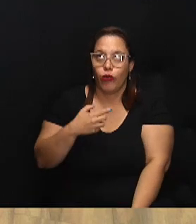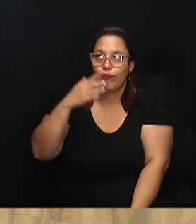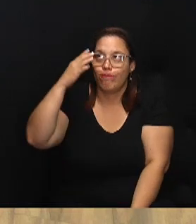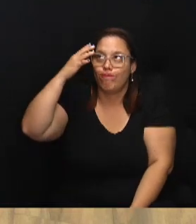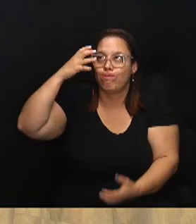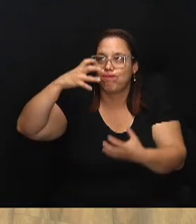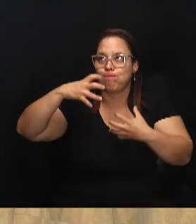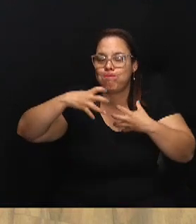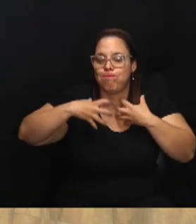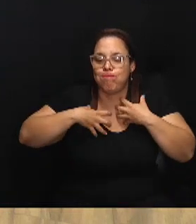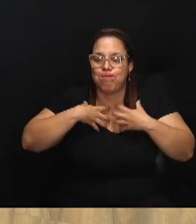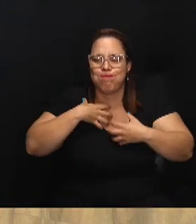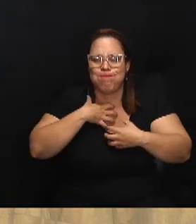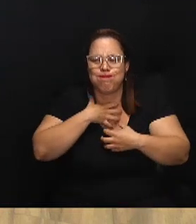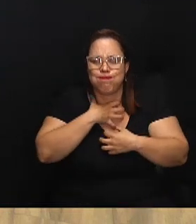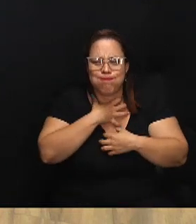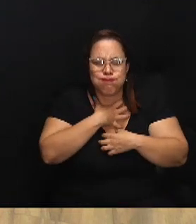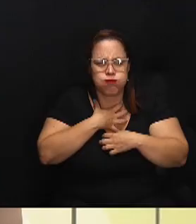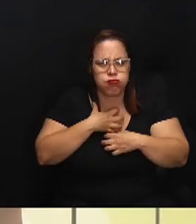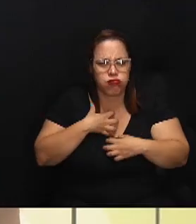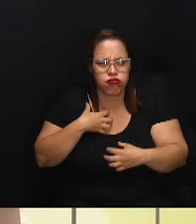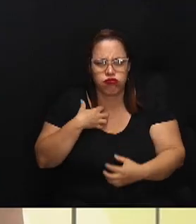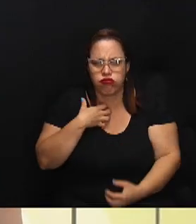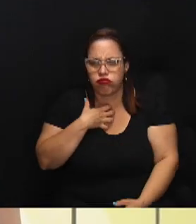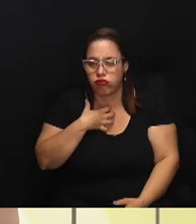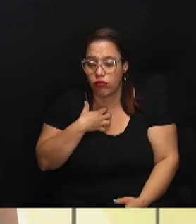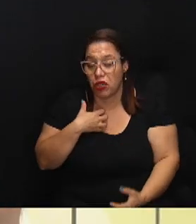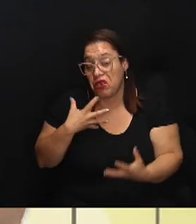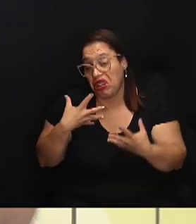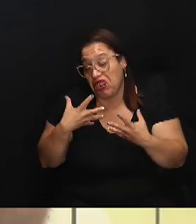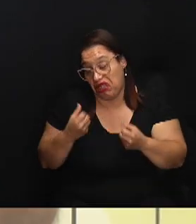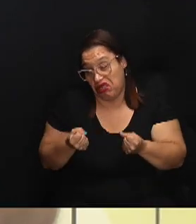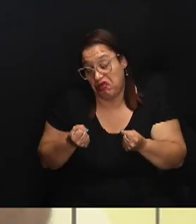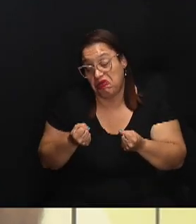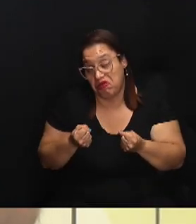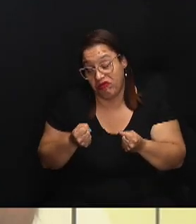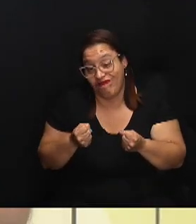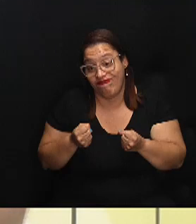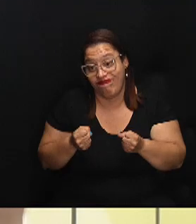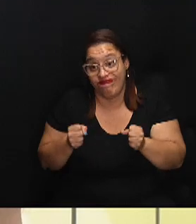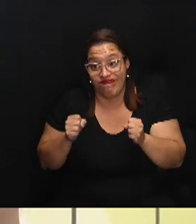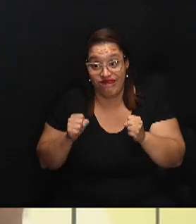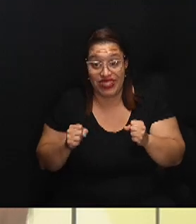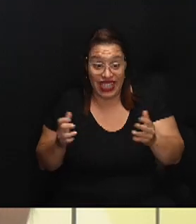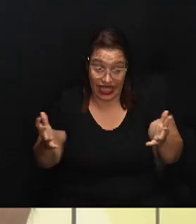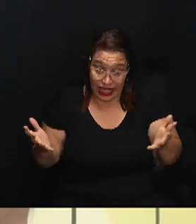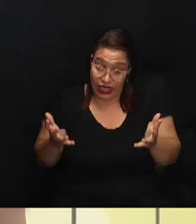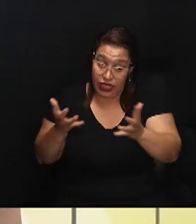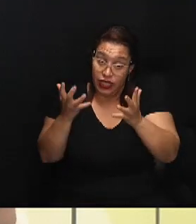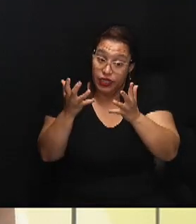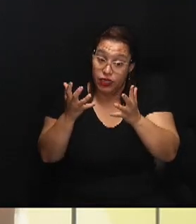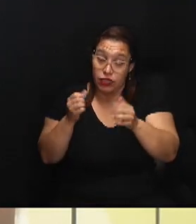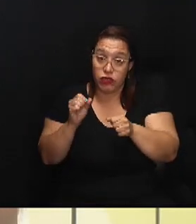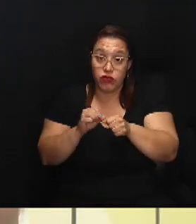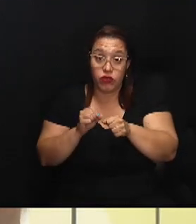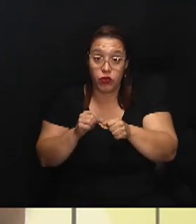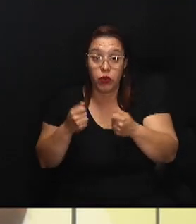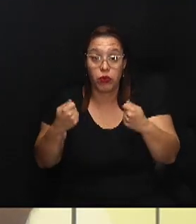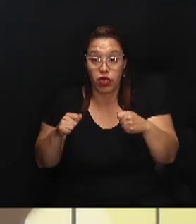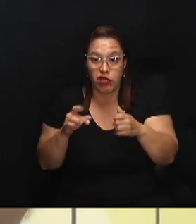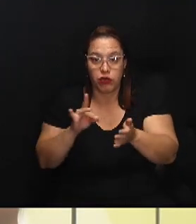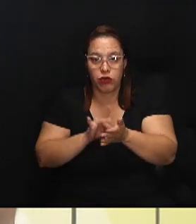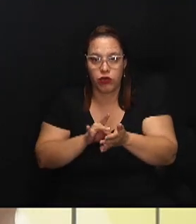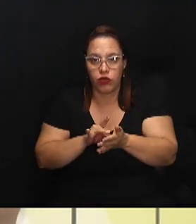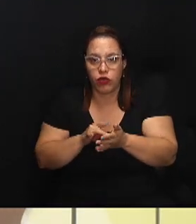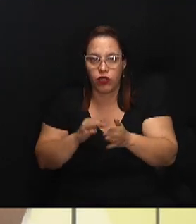de um controle, dentro de um nível assim, tolerável, né, elas podem realmente nos motivar a fazer as nossas coisas, fazer o que tem que ser feito. Mas